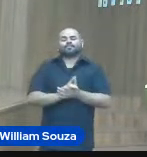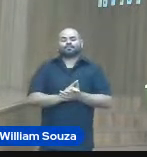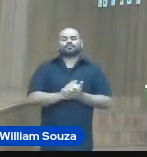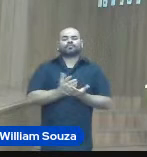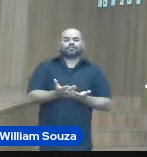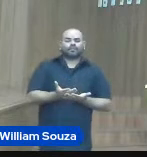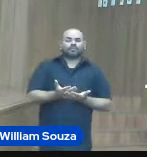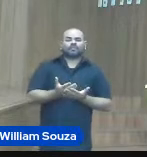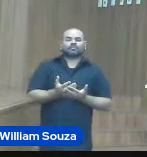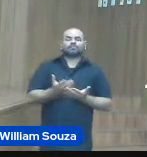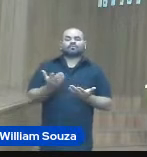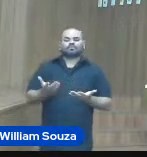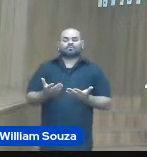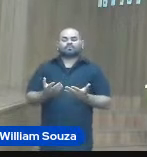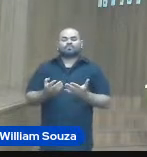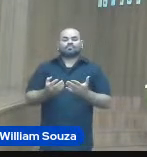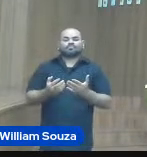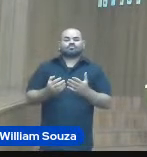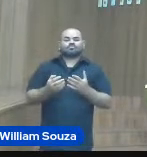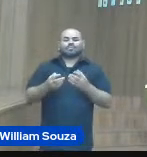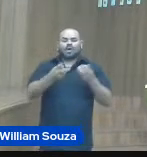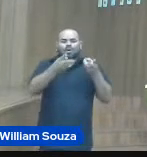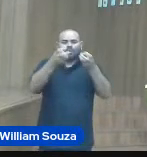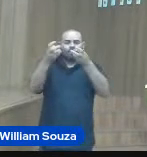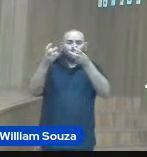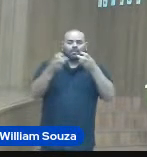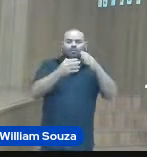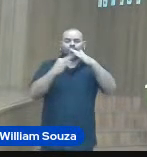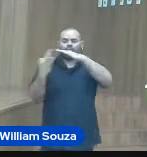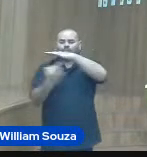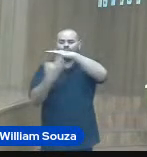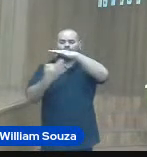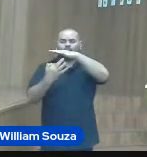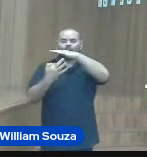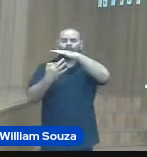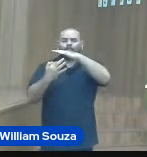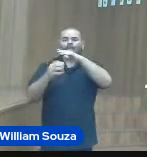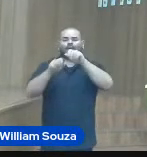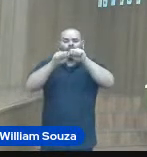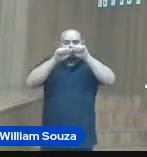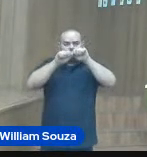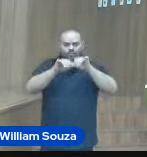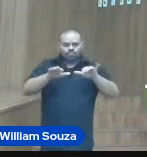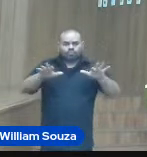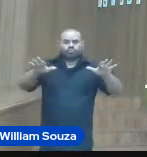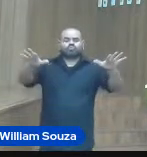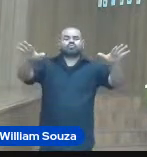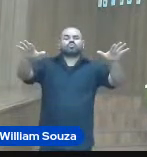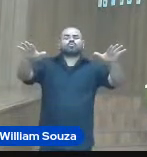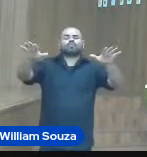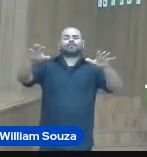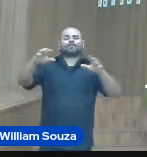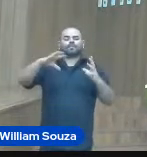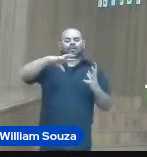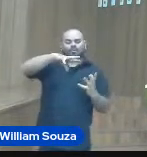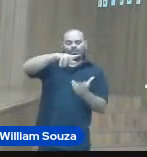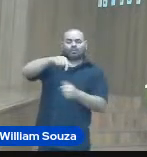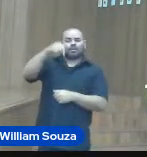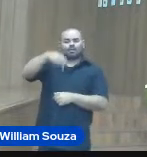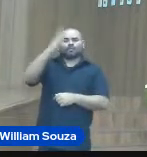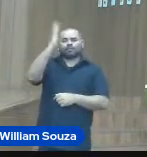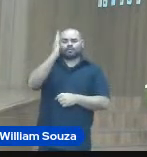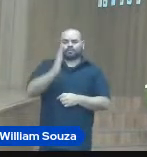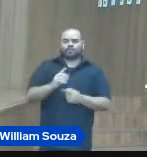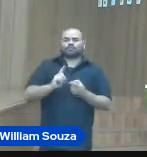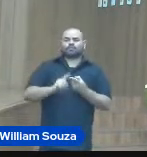visão formalista, acaba alcançando as escolas no mundo inteiro. Foi aqui no Brasil também chegou, que foi o movimento